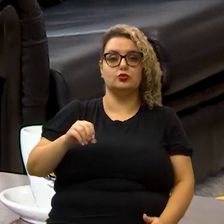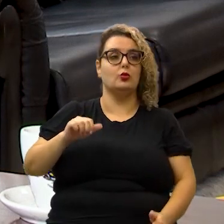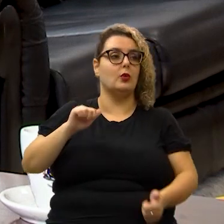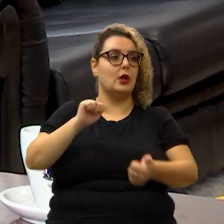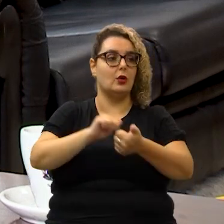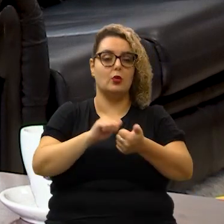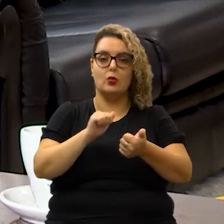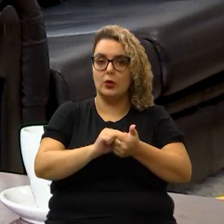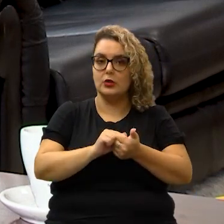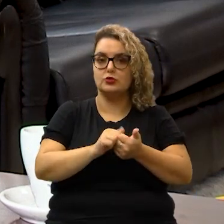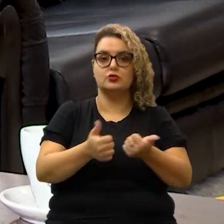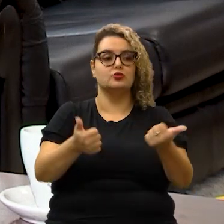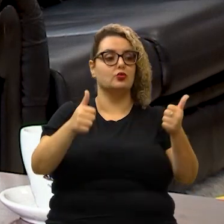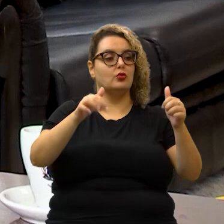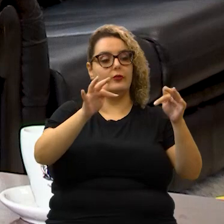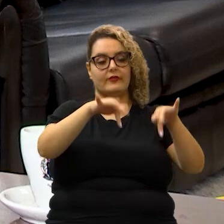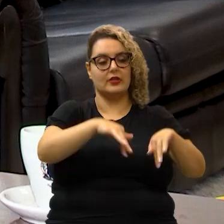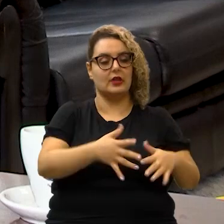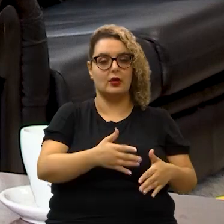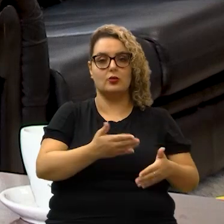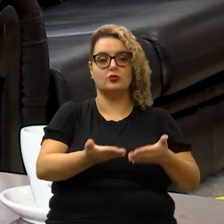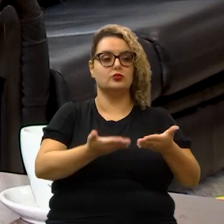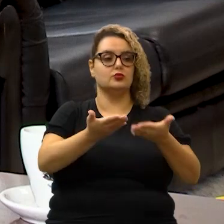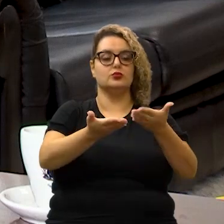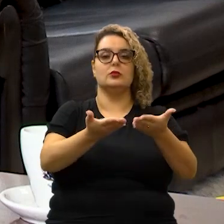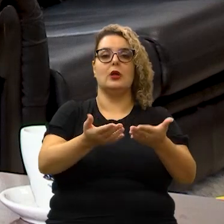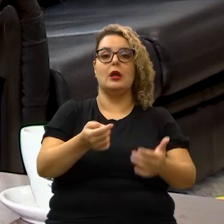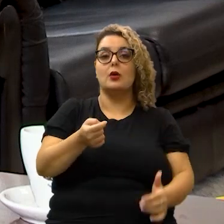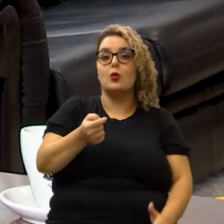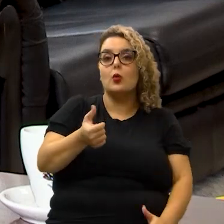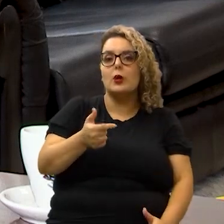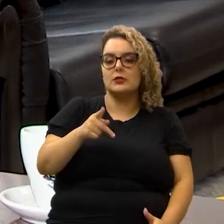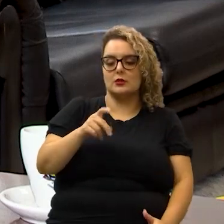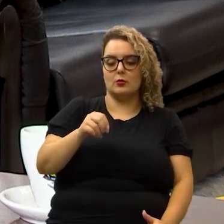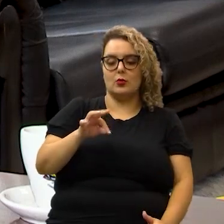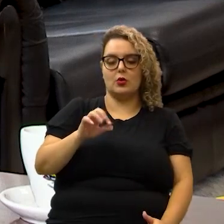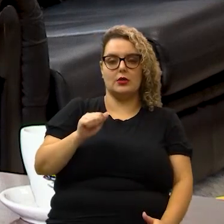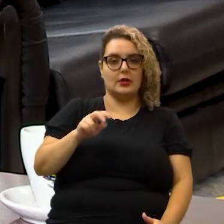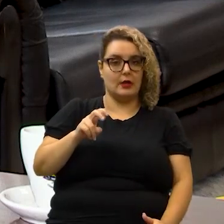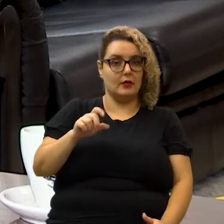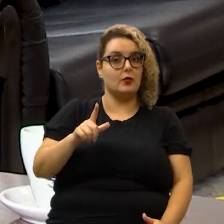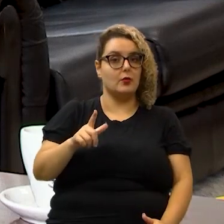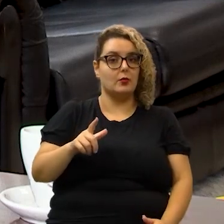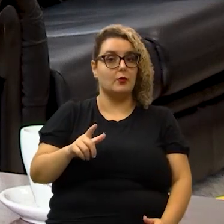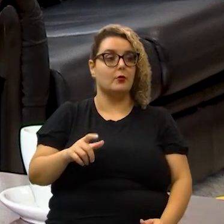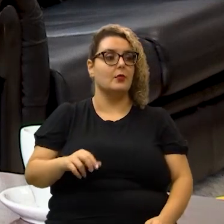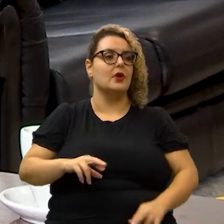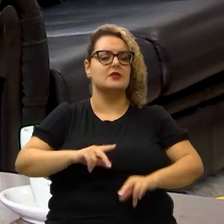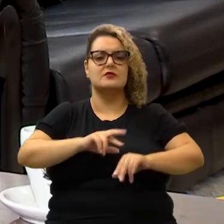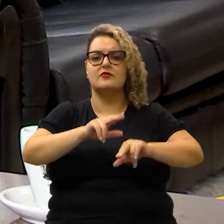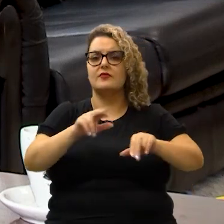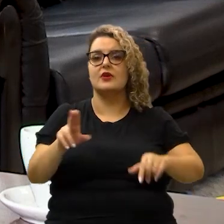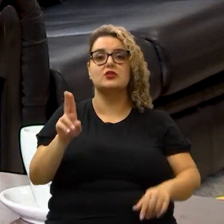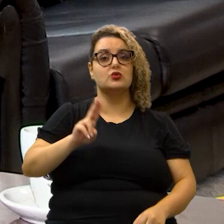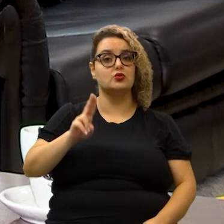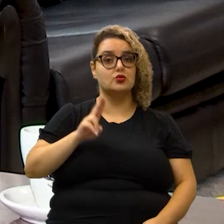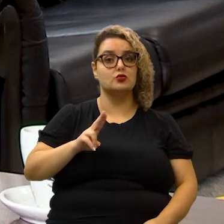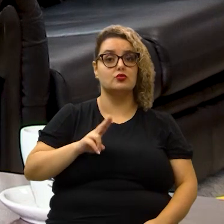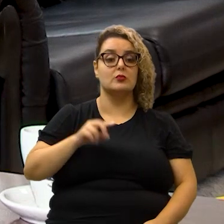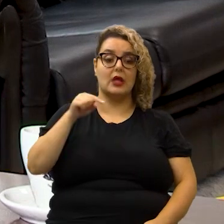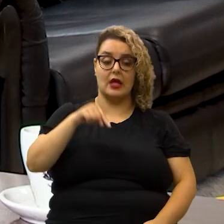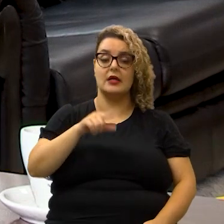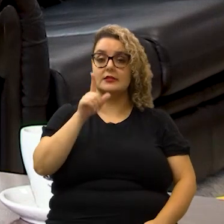é quase de água potável, mas que permite múltiplos usos para essa água depois